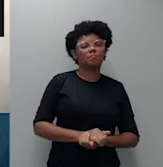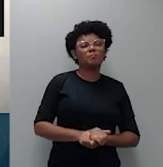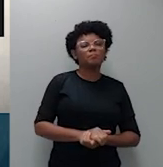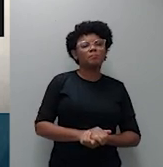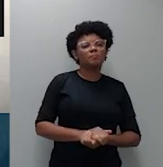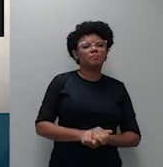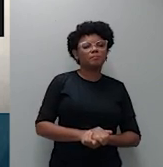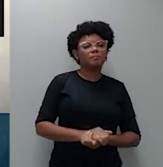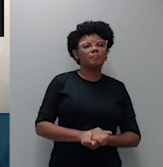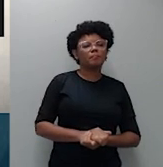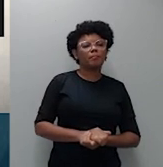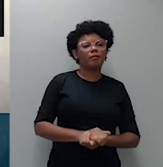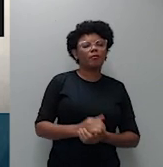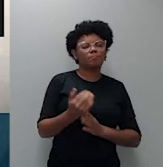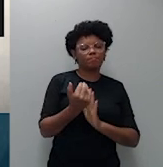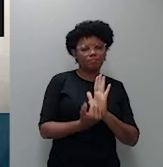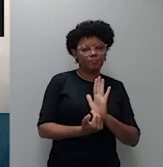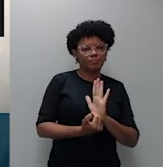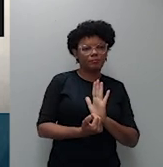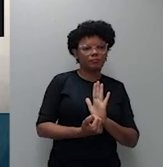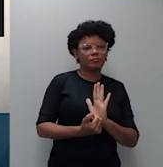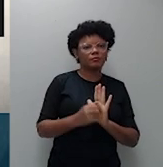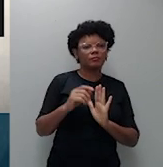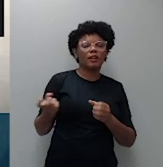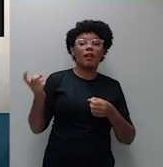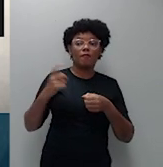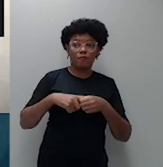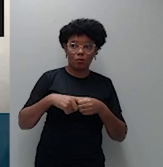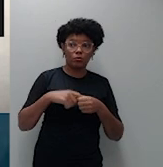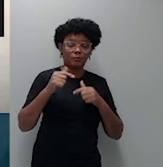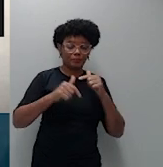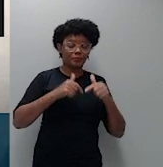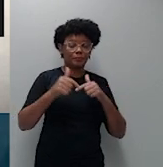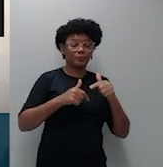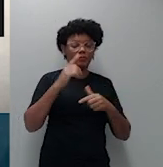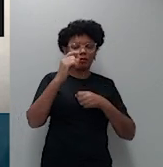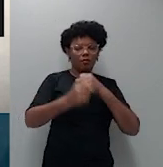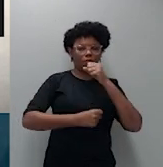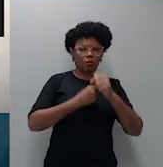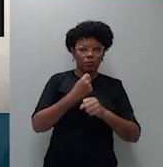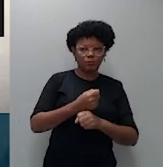de Palmas A retomada dos trabalhos no ano que vem